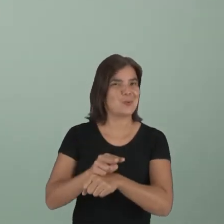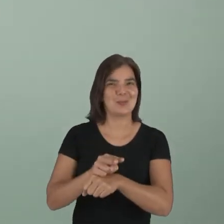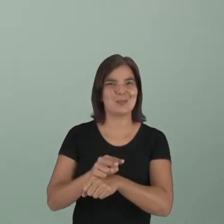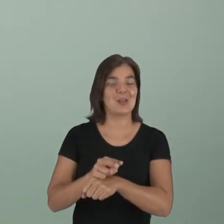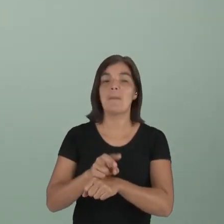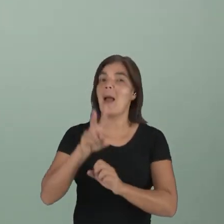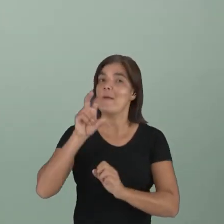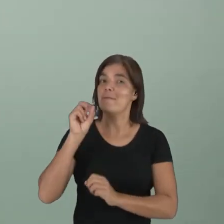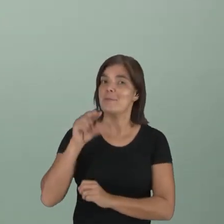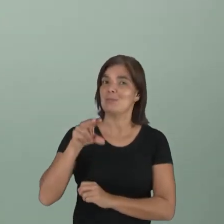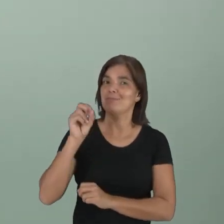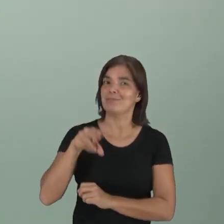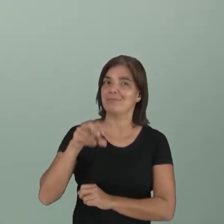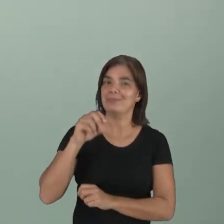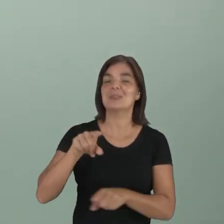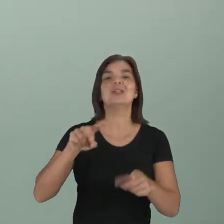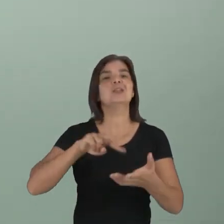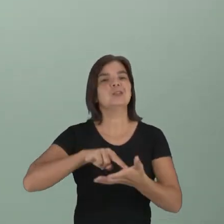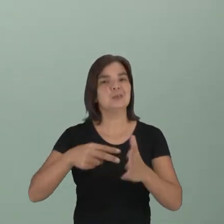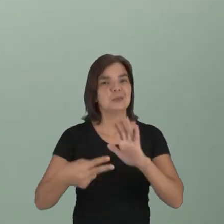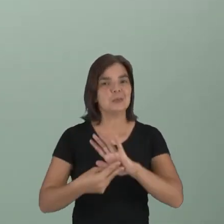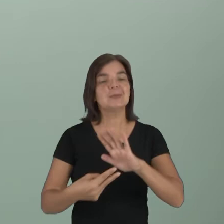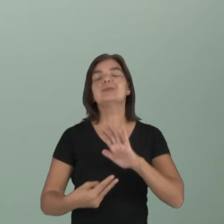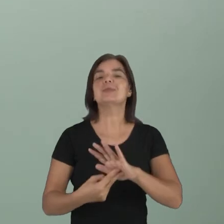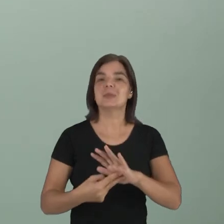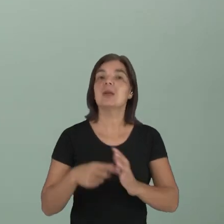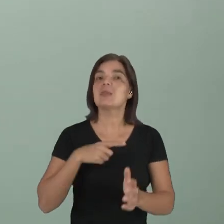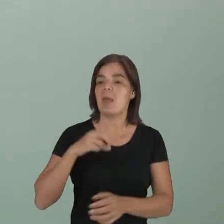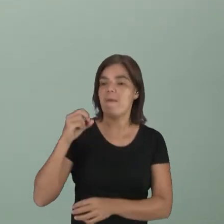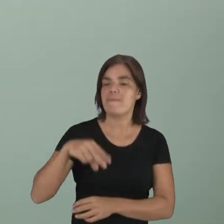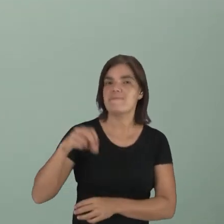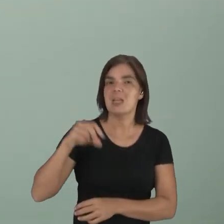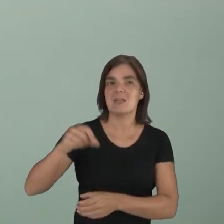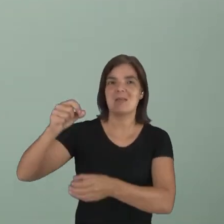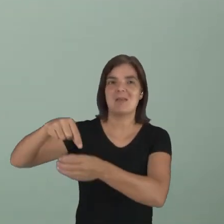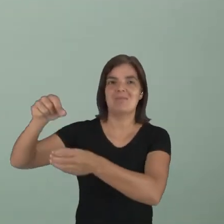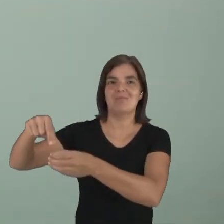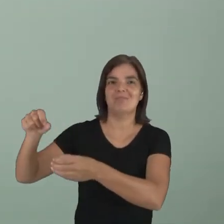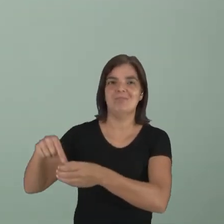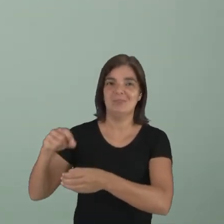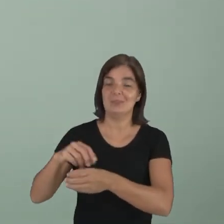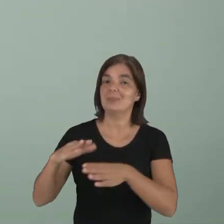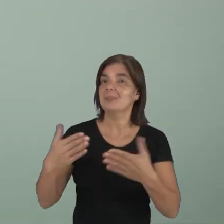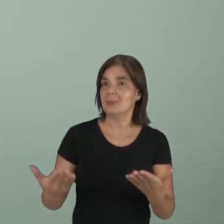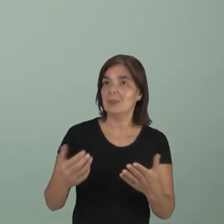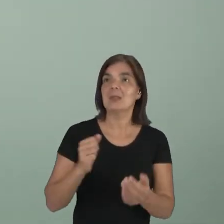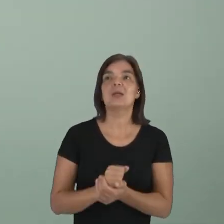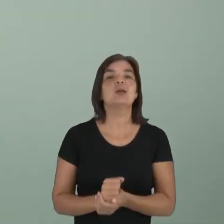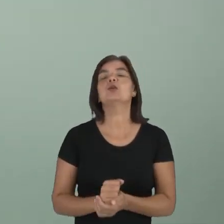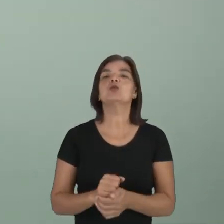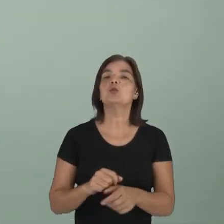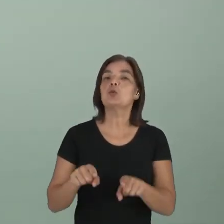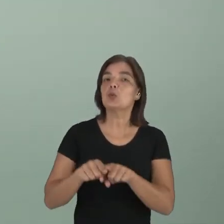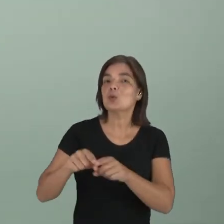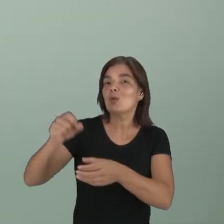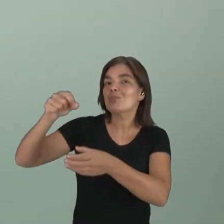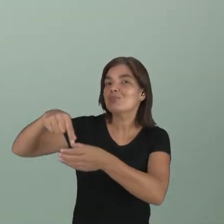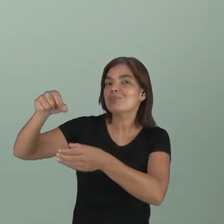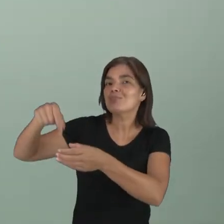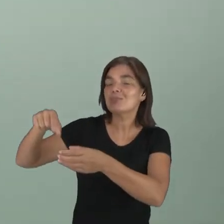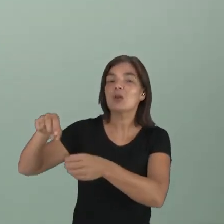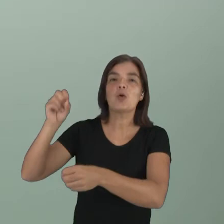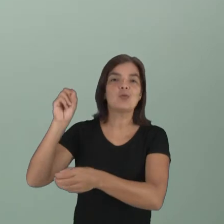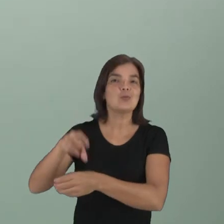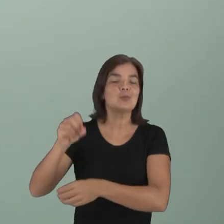veneno. Então, dá o sentido de que tem veneno naquela plantação. Logo, defensores agrícolas, trata-se